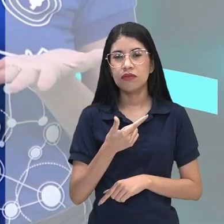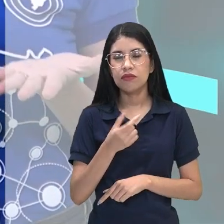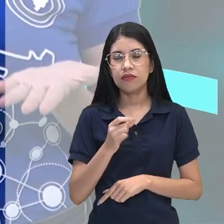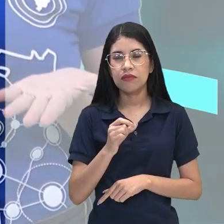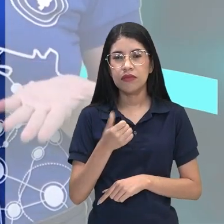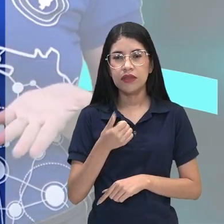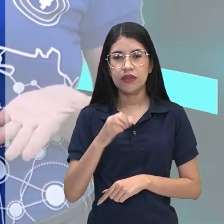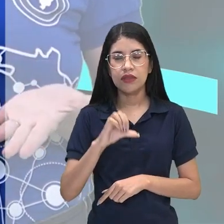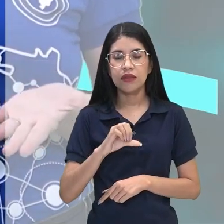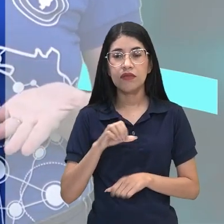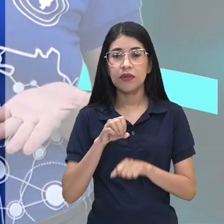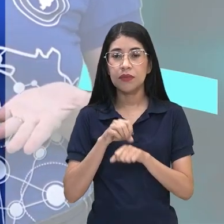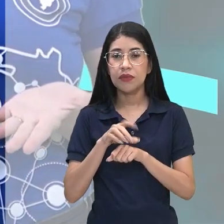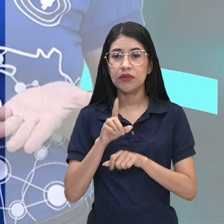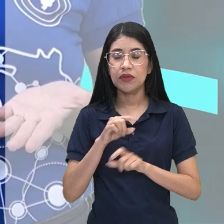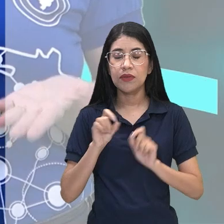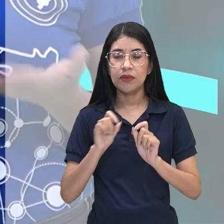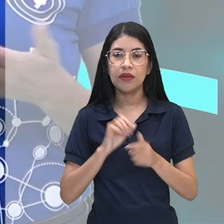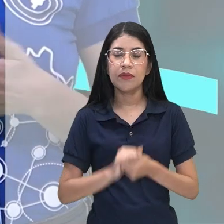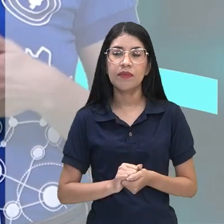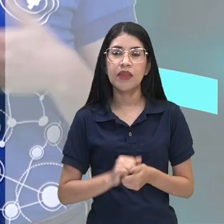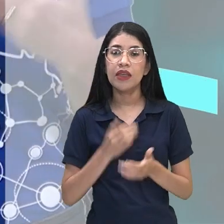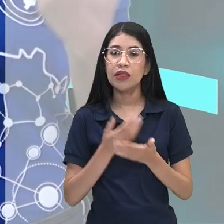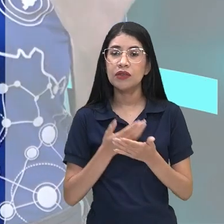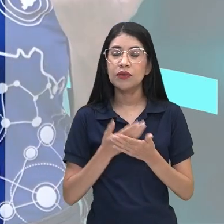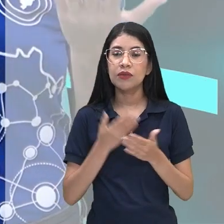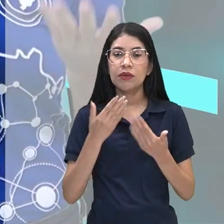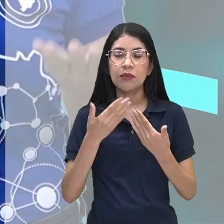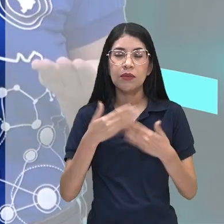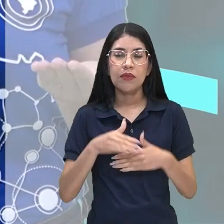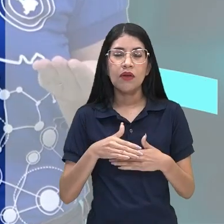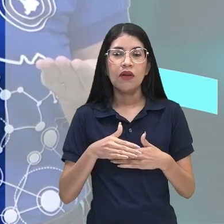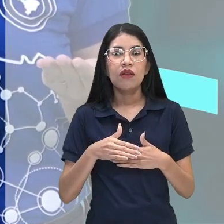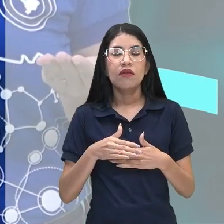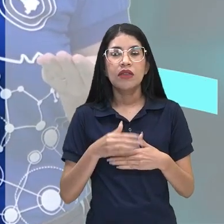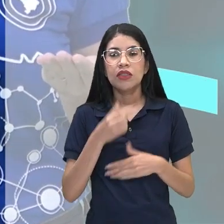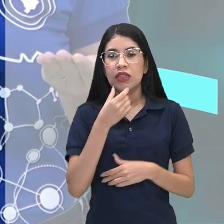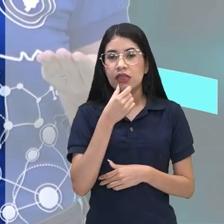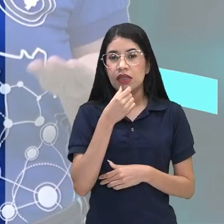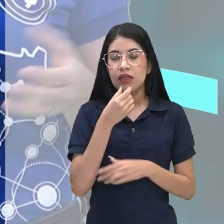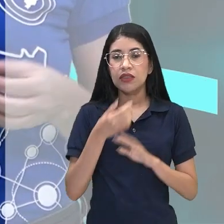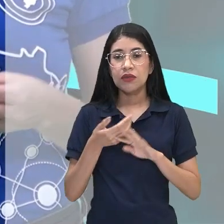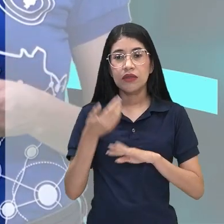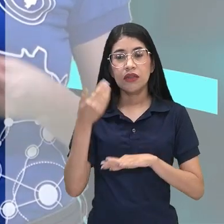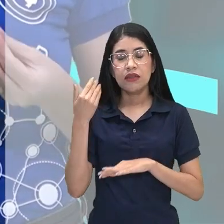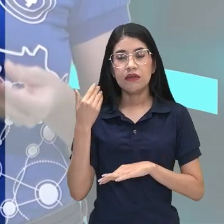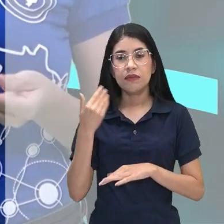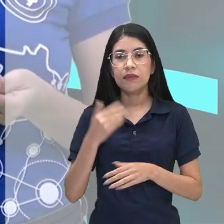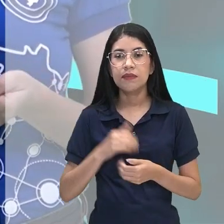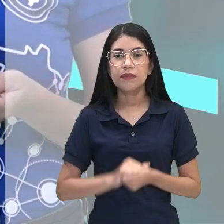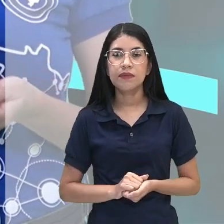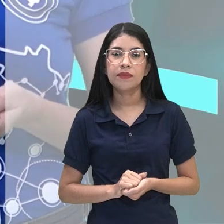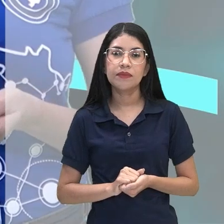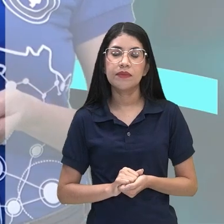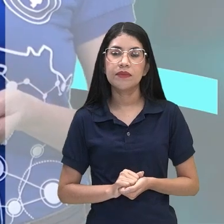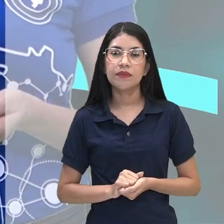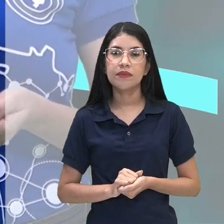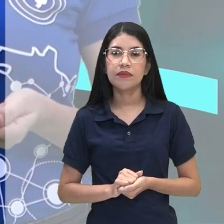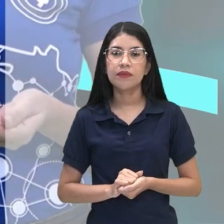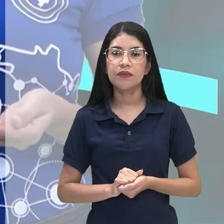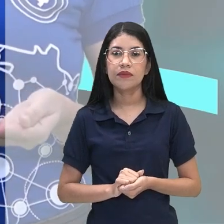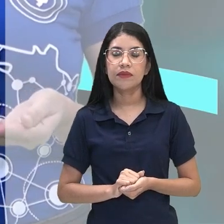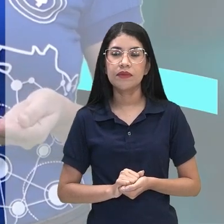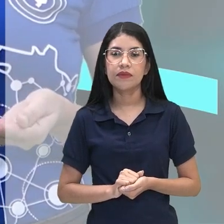Então, qual é a nossa dica? Resolva provas de inglês de edições anteriores. Então, quando você vai pegar